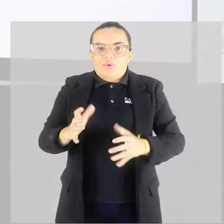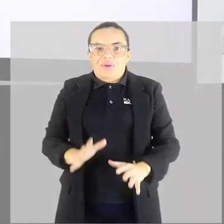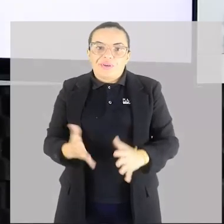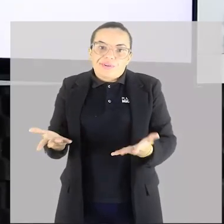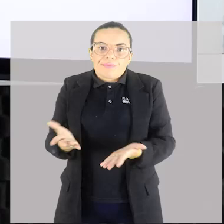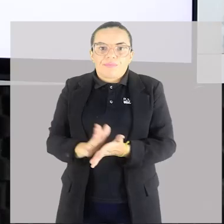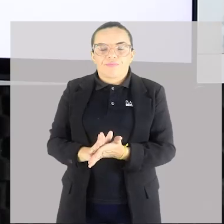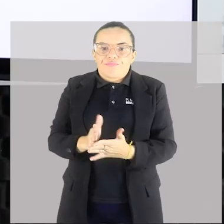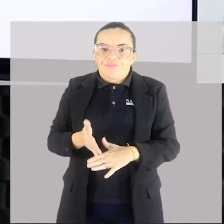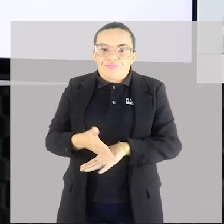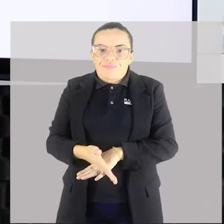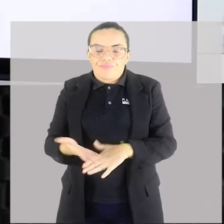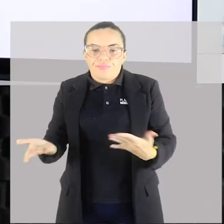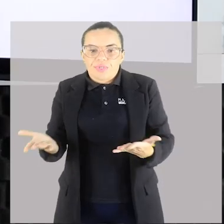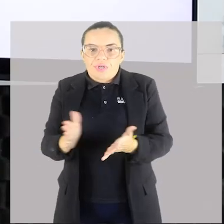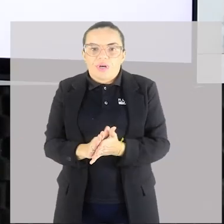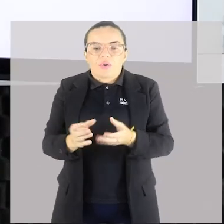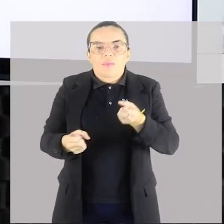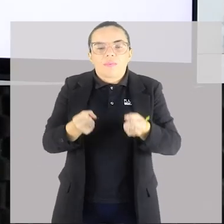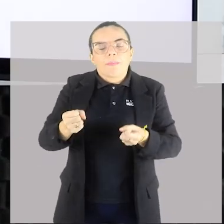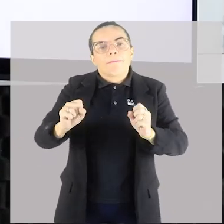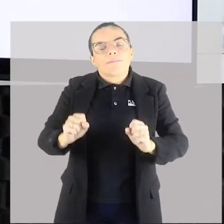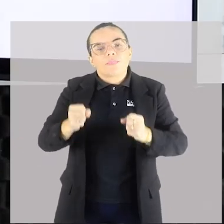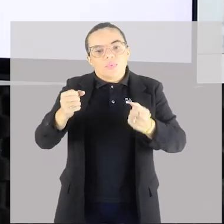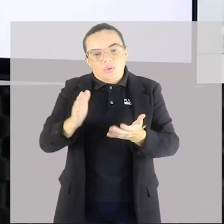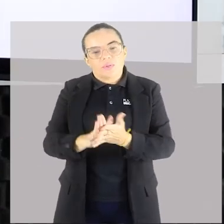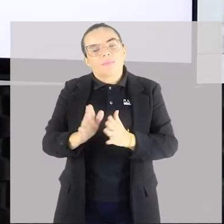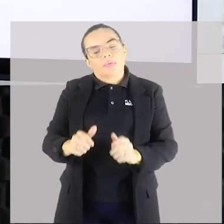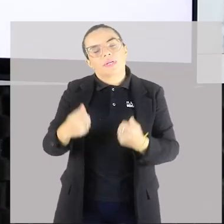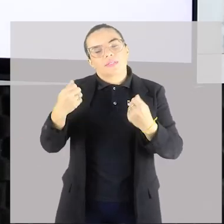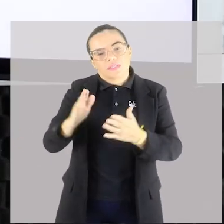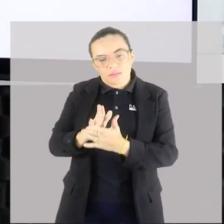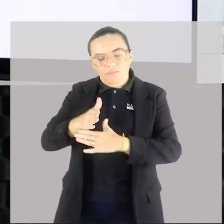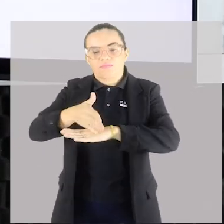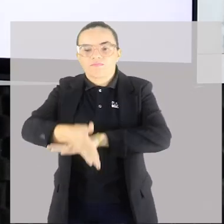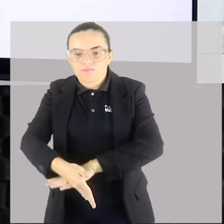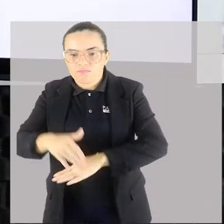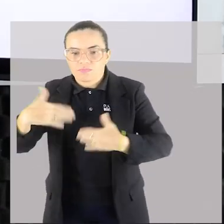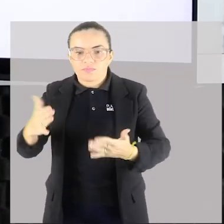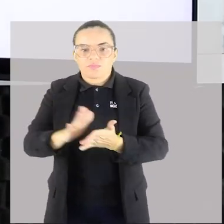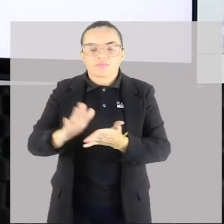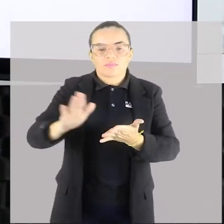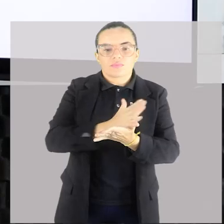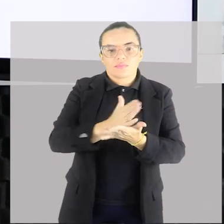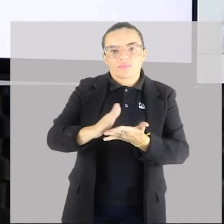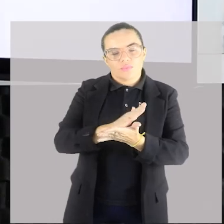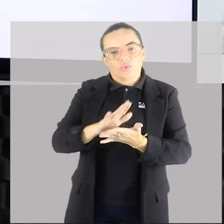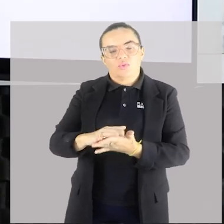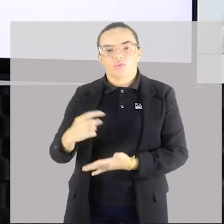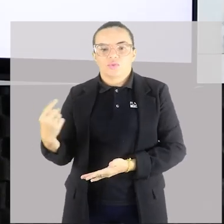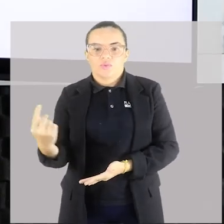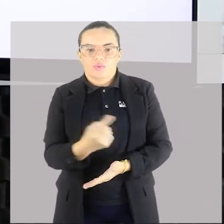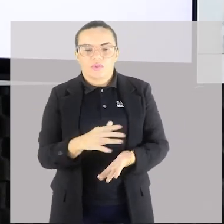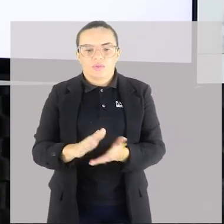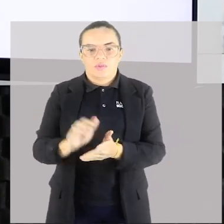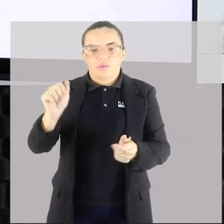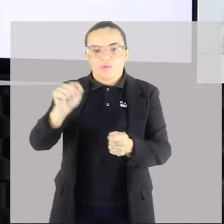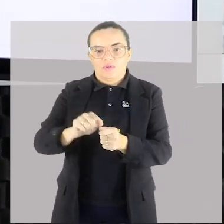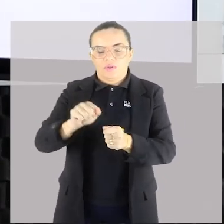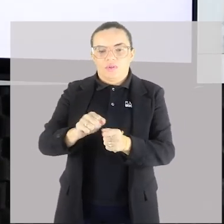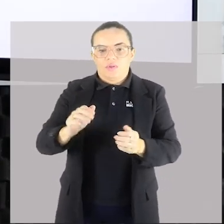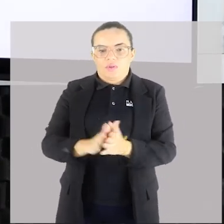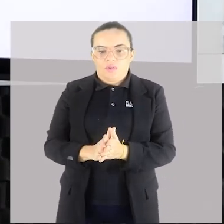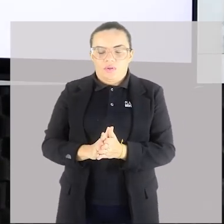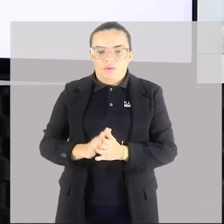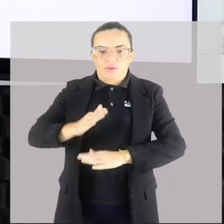gente não interfira no espaço. O objetivo é justamente esse. Leve em consideração que alguns de nós, até hoje, fazem isso, né? Você está no meio fio,